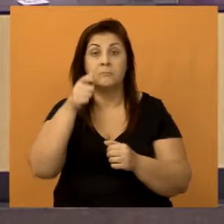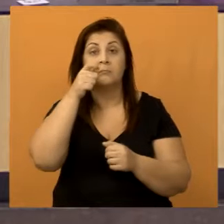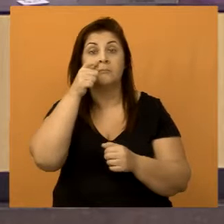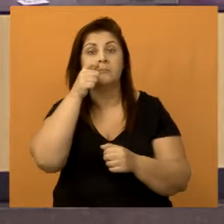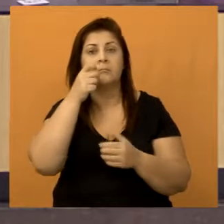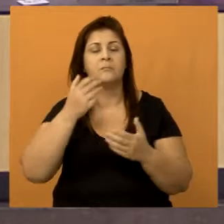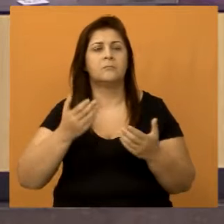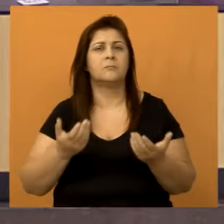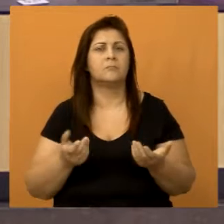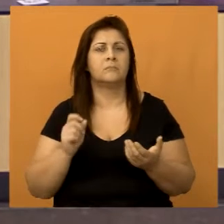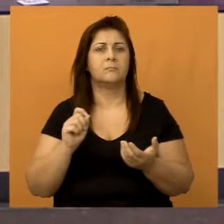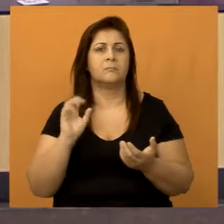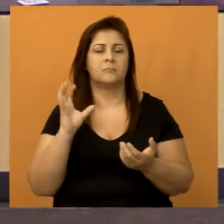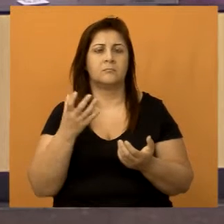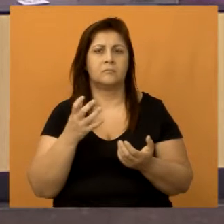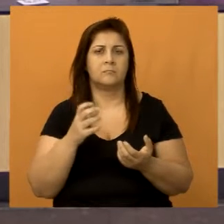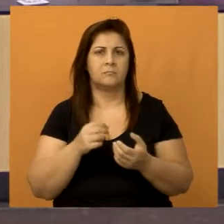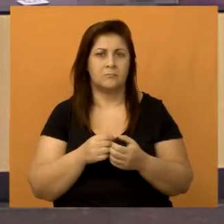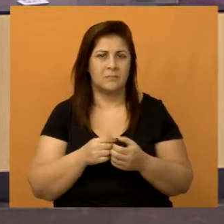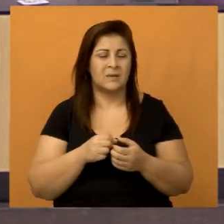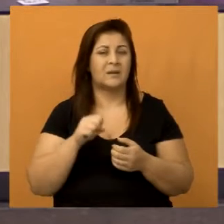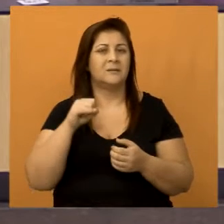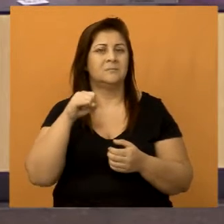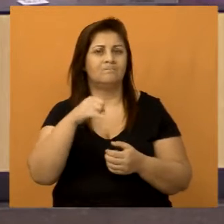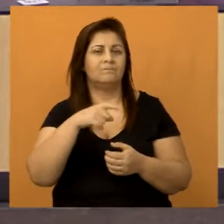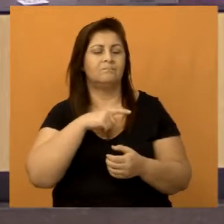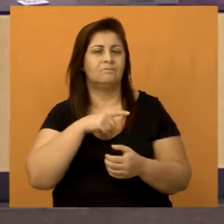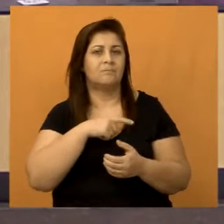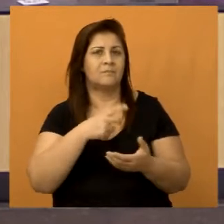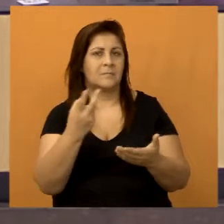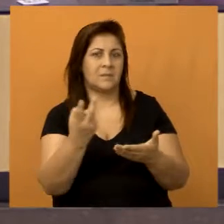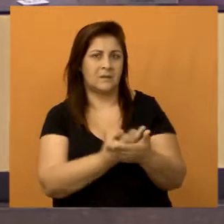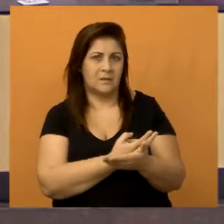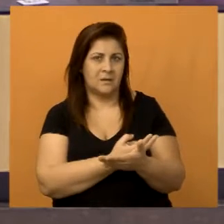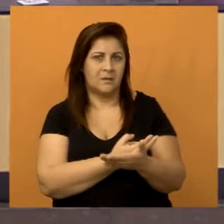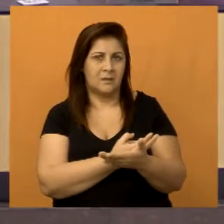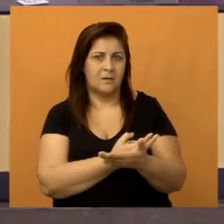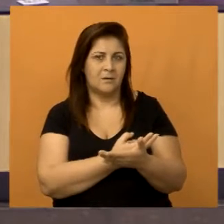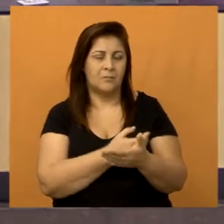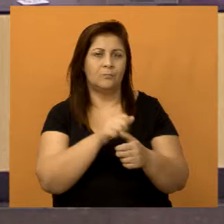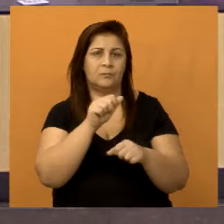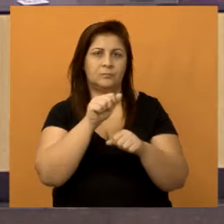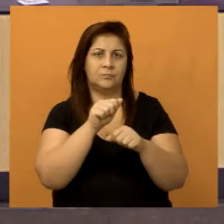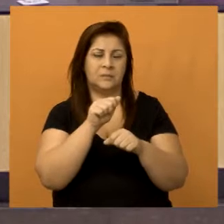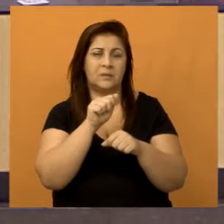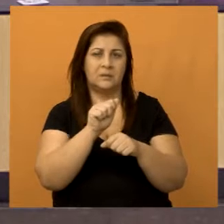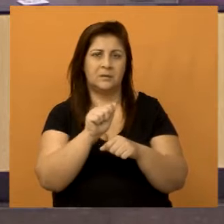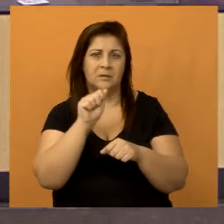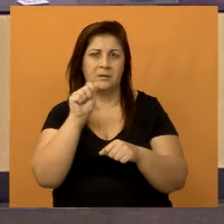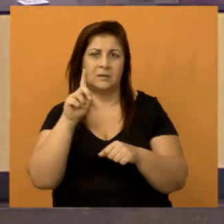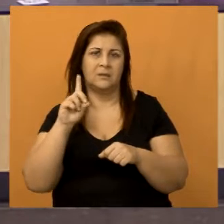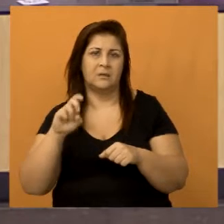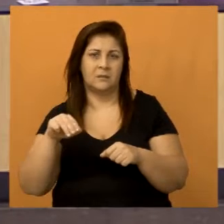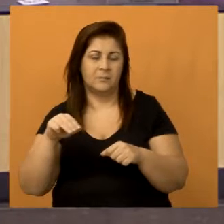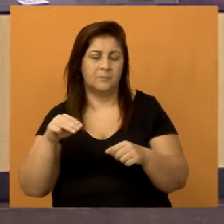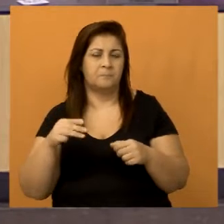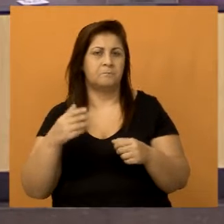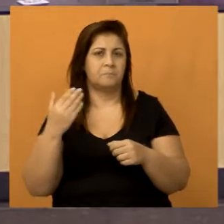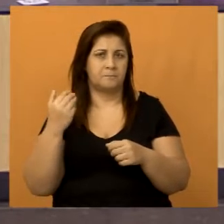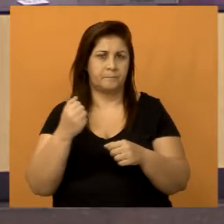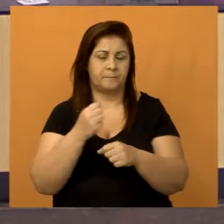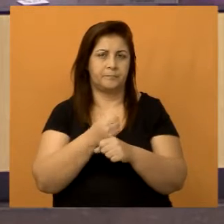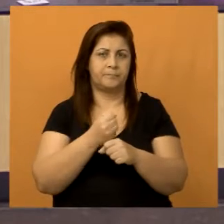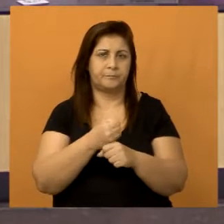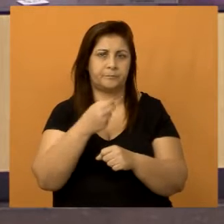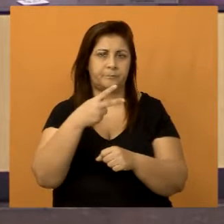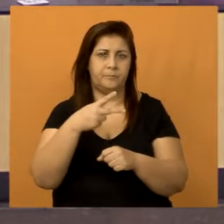apurar possíveis atos de irregularidade na gestão da Fundação Prolar de Jacareí no exercício